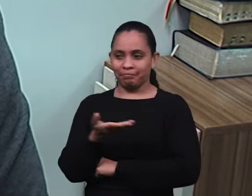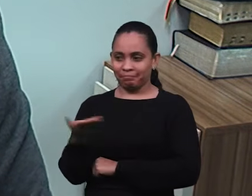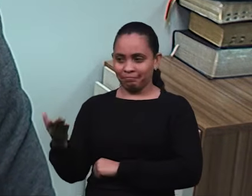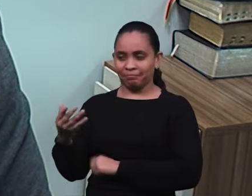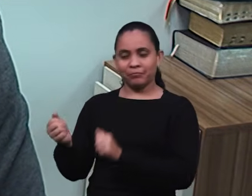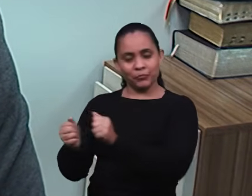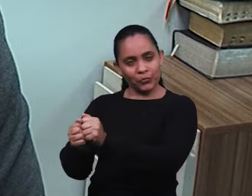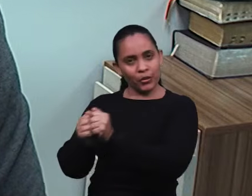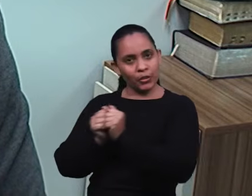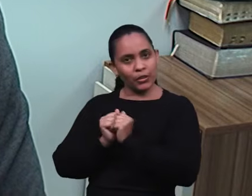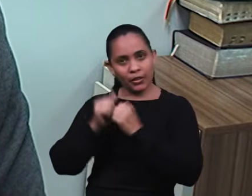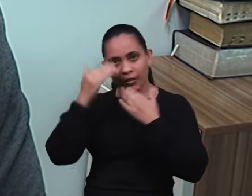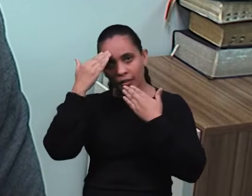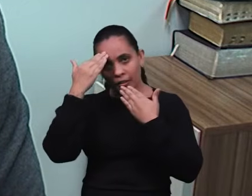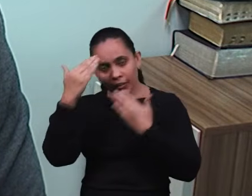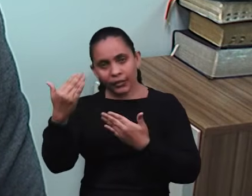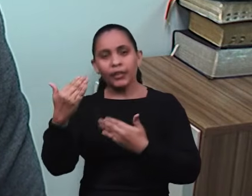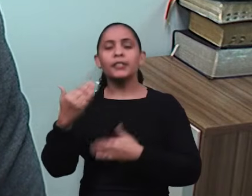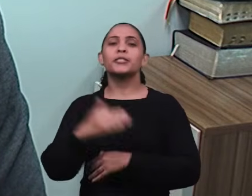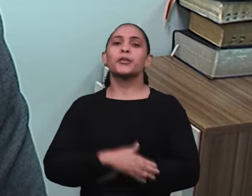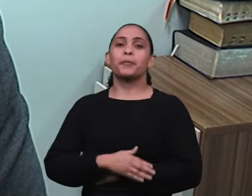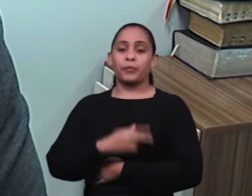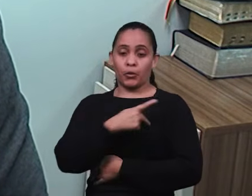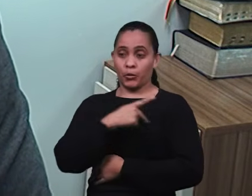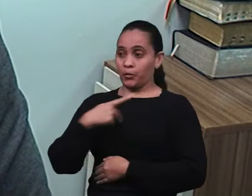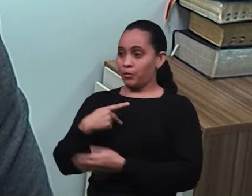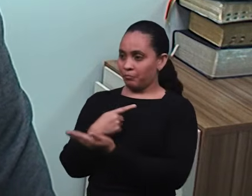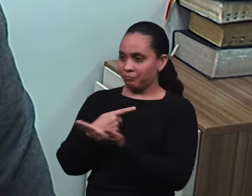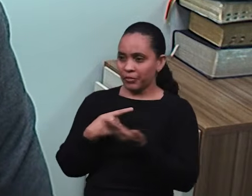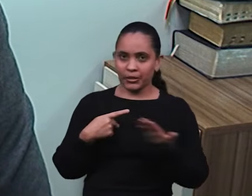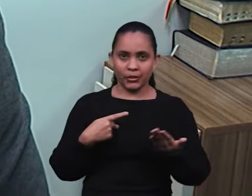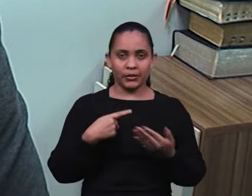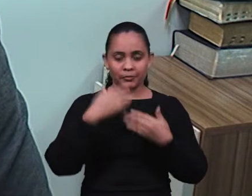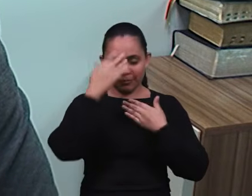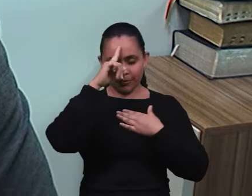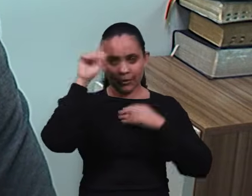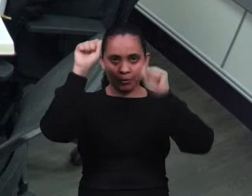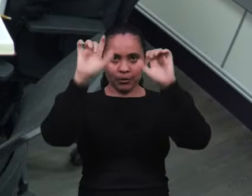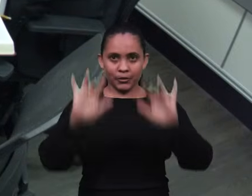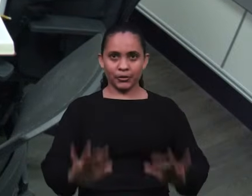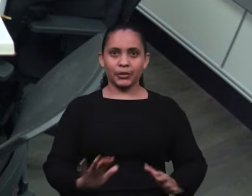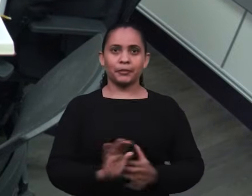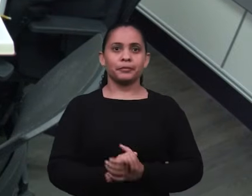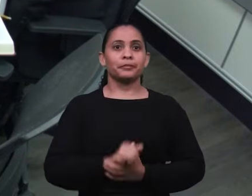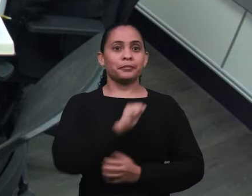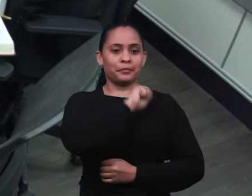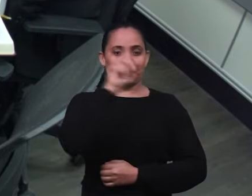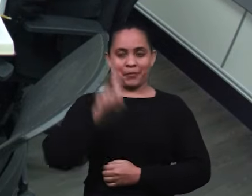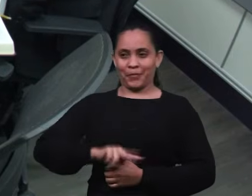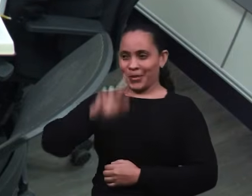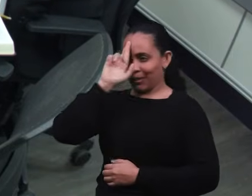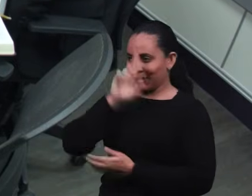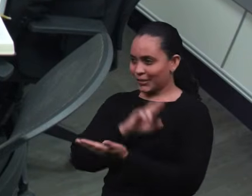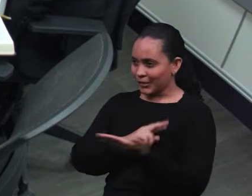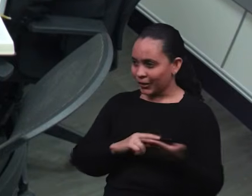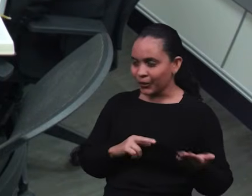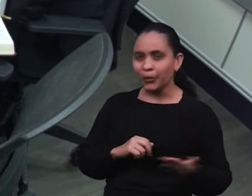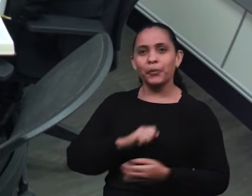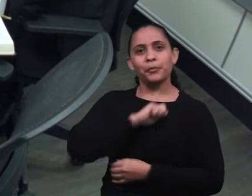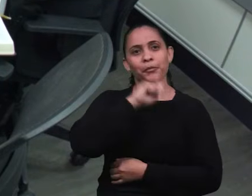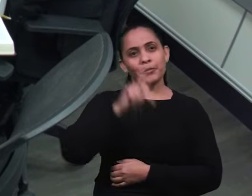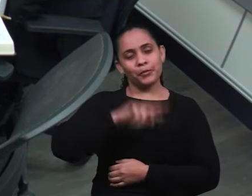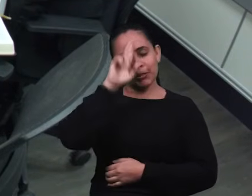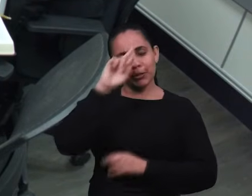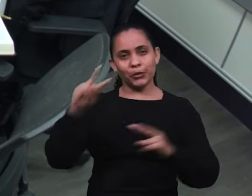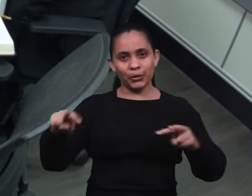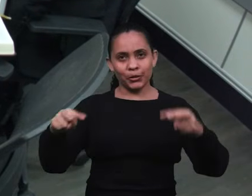que estão aqui conosco. Agradeço a presença do Moisés, do Vinícius. Que Deus abençoe a vida de vocês. Pai do Senhor Jesus. Pai do Senhor Jorge, Pai do Senhor